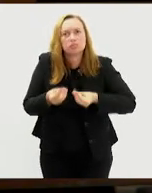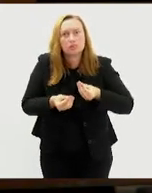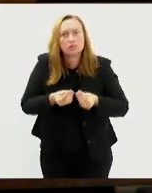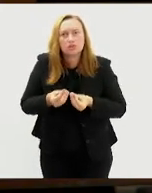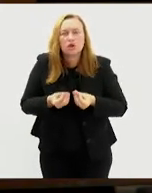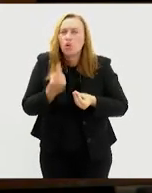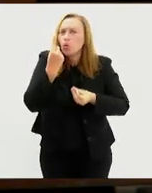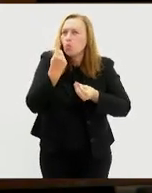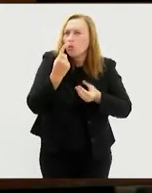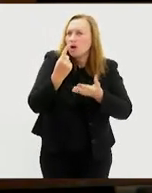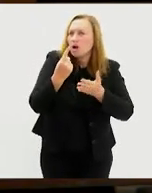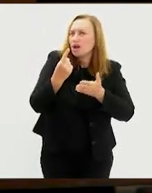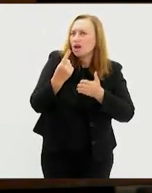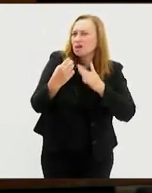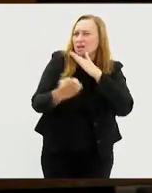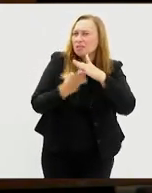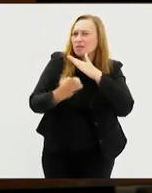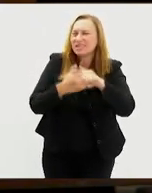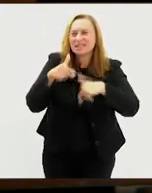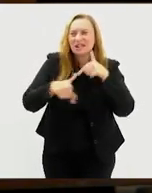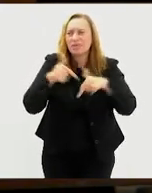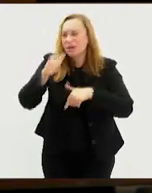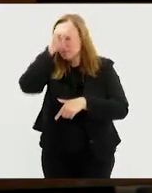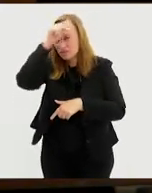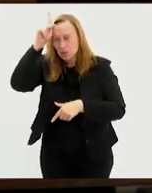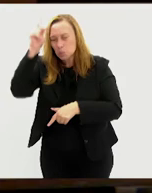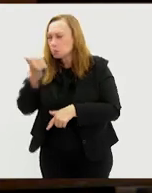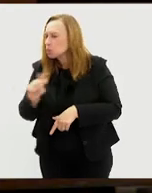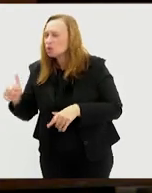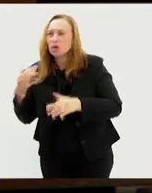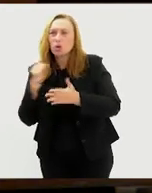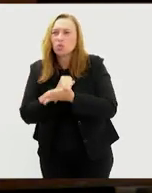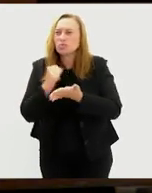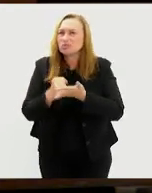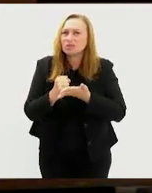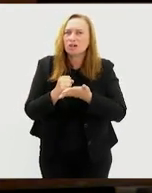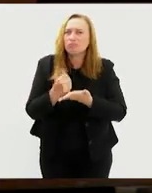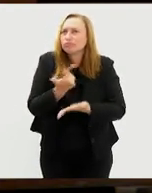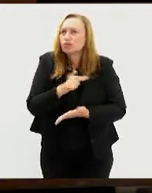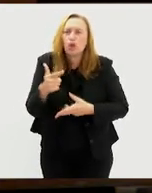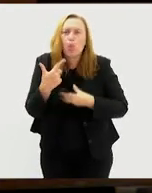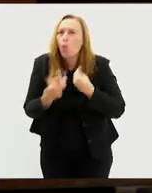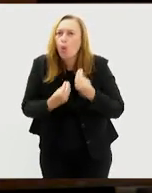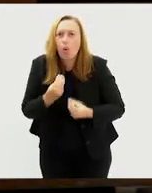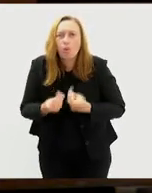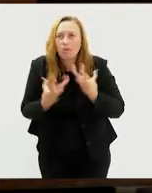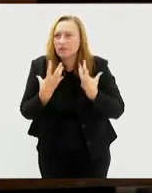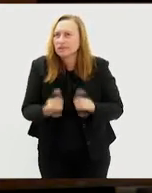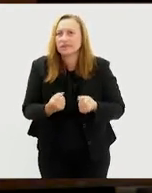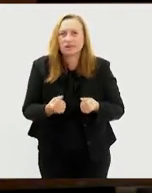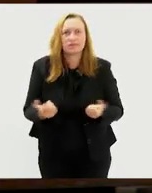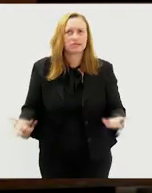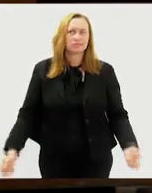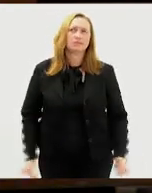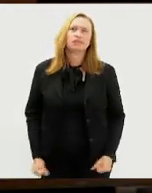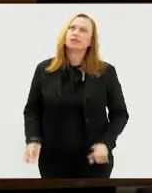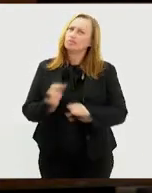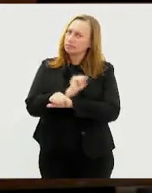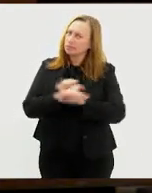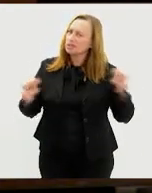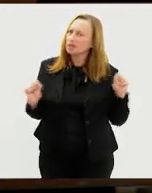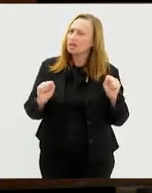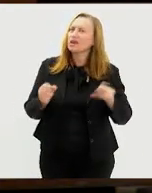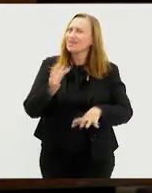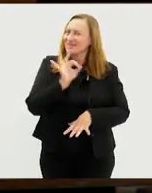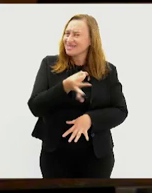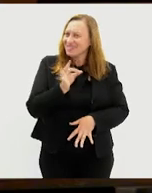empresa trabalhar PR prefeitura sem contrato é algo inaceitável inconcebível Eu tenho certeza que estão